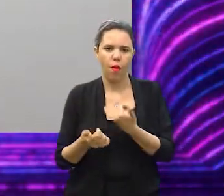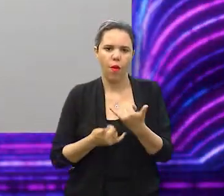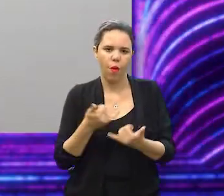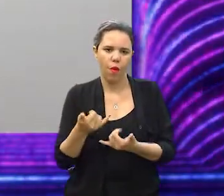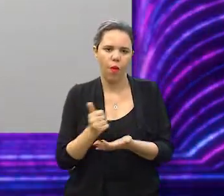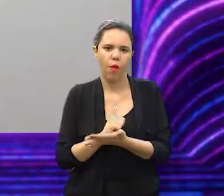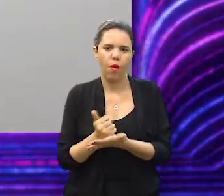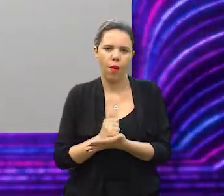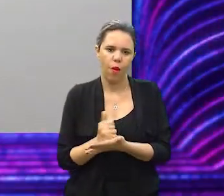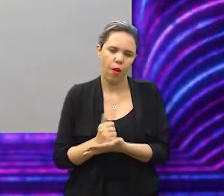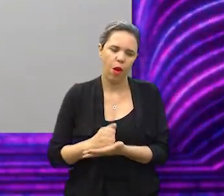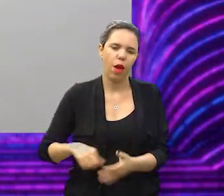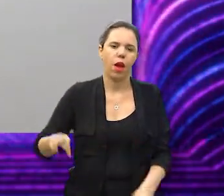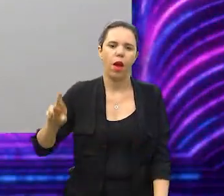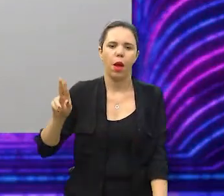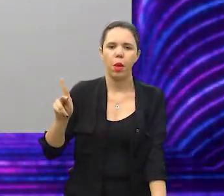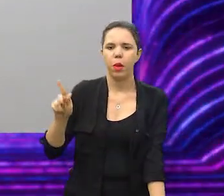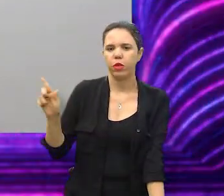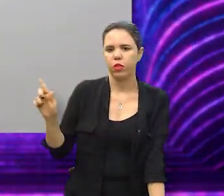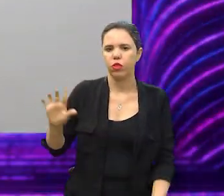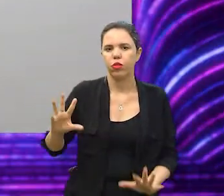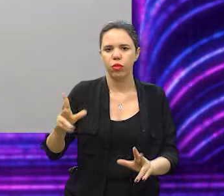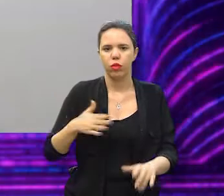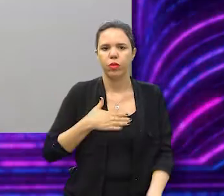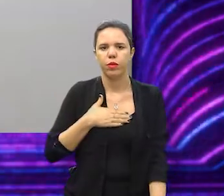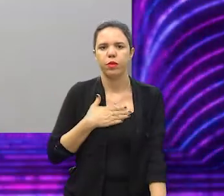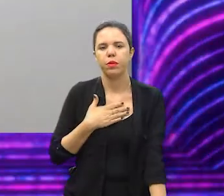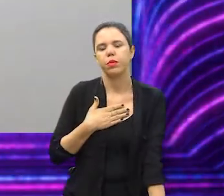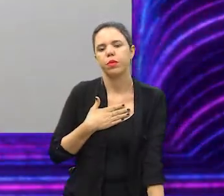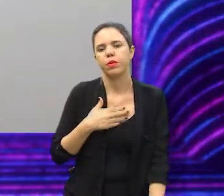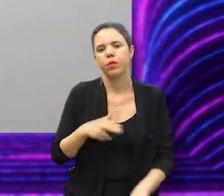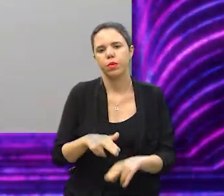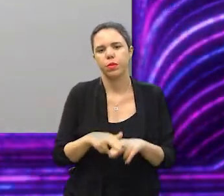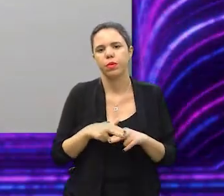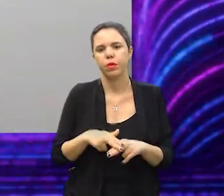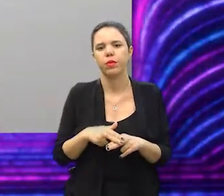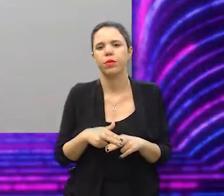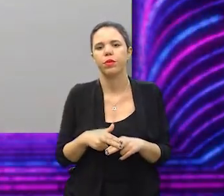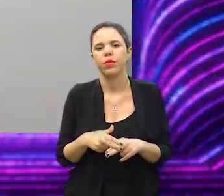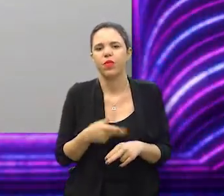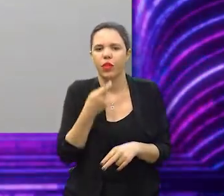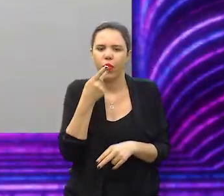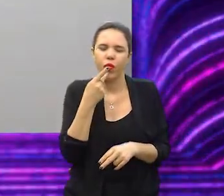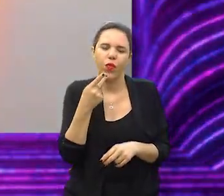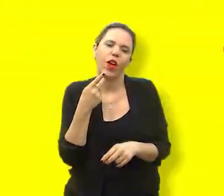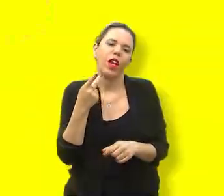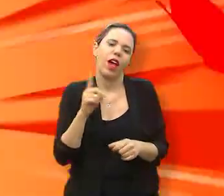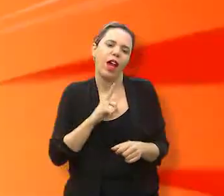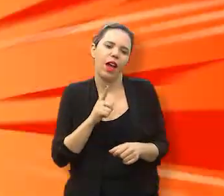No jogo de RPG. E aí que surpreendeu todo mundo por conta do plot twist, que eu não vou contar para não dar